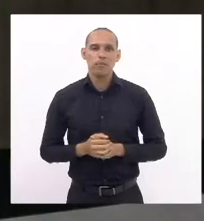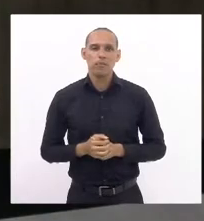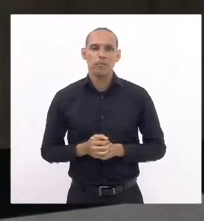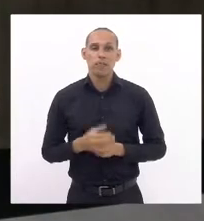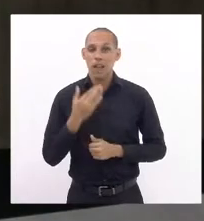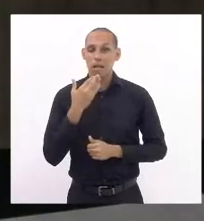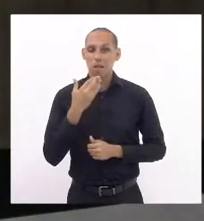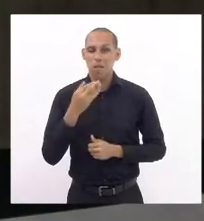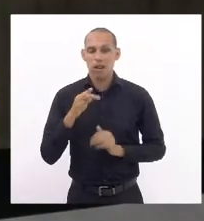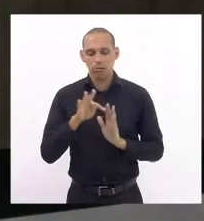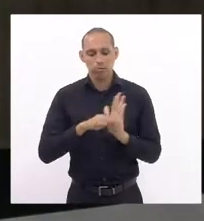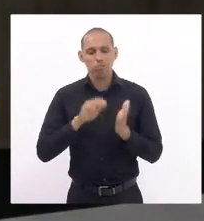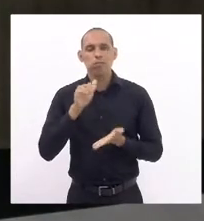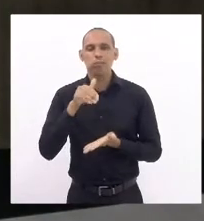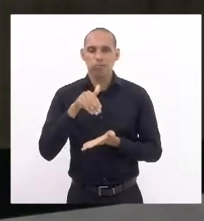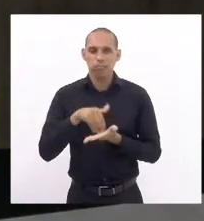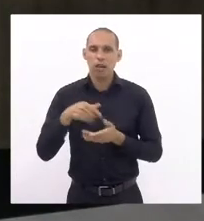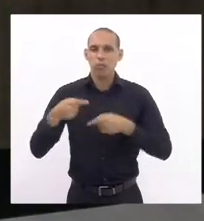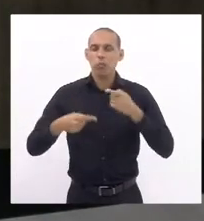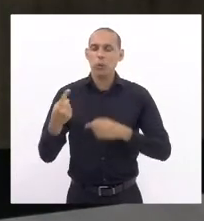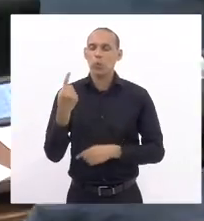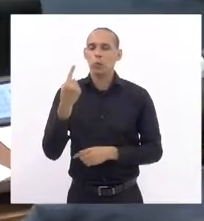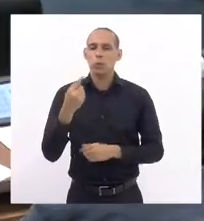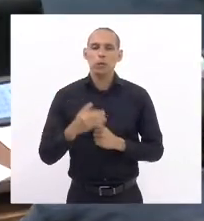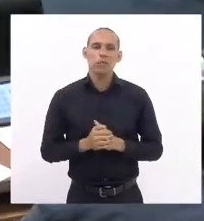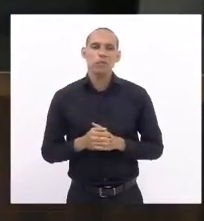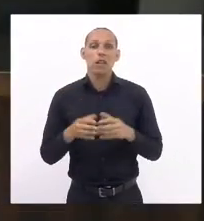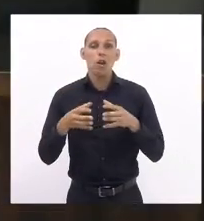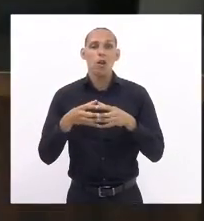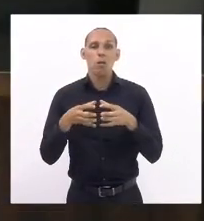pedindo forma final de redação. Está em discussão única, presidente.